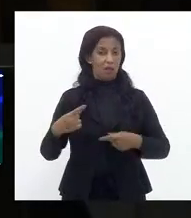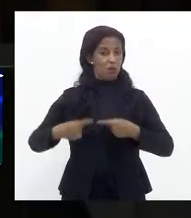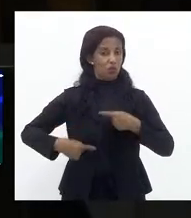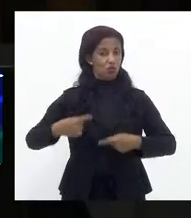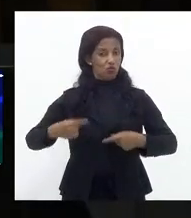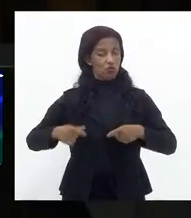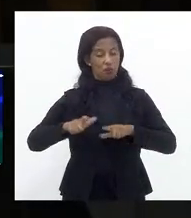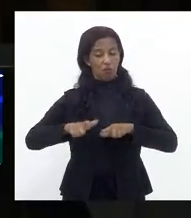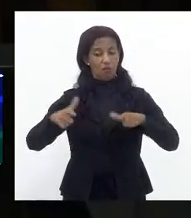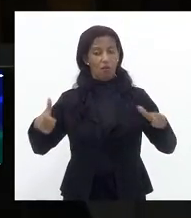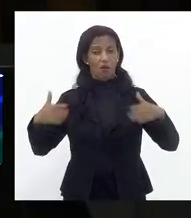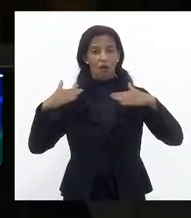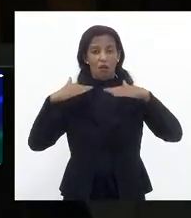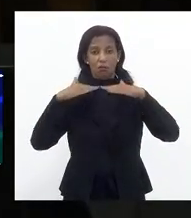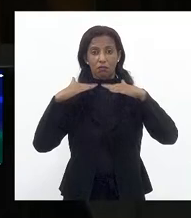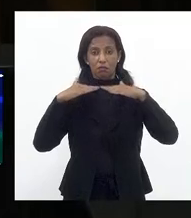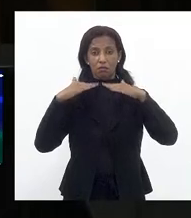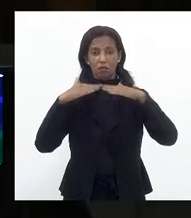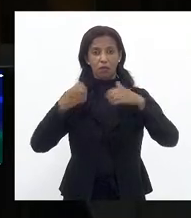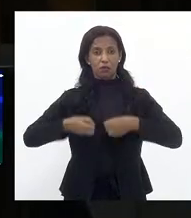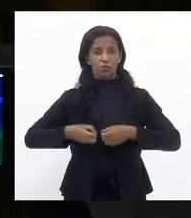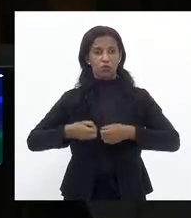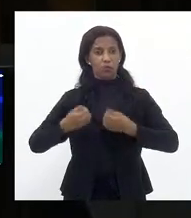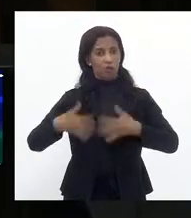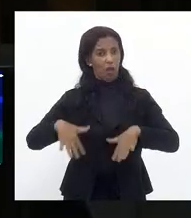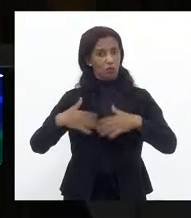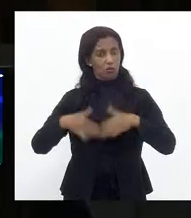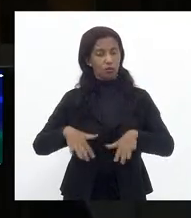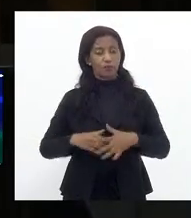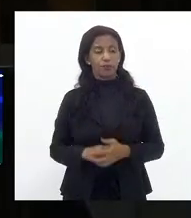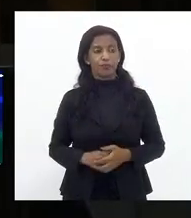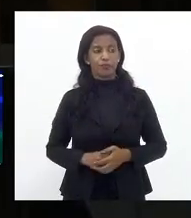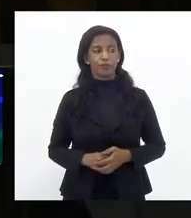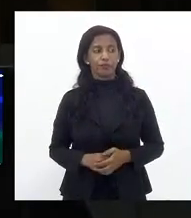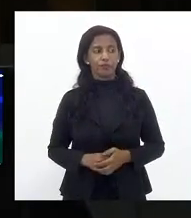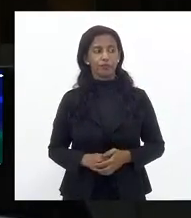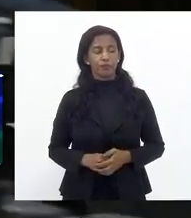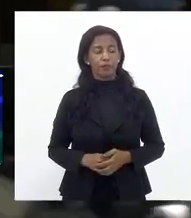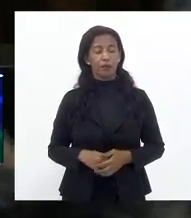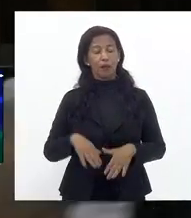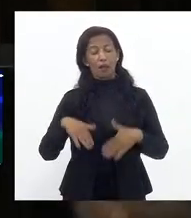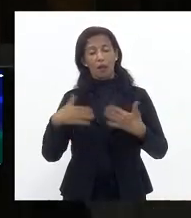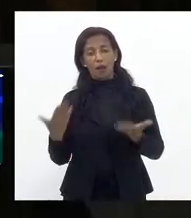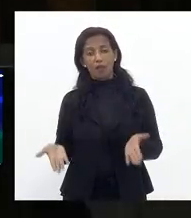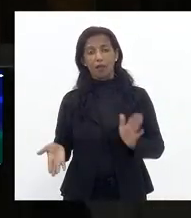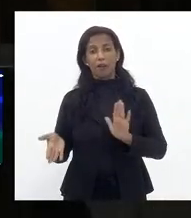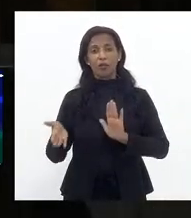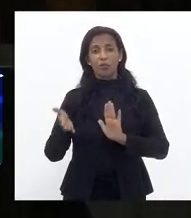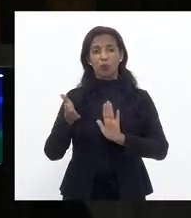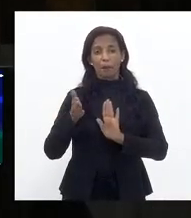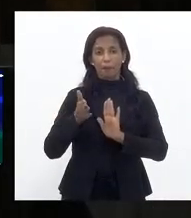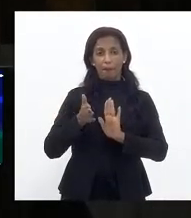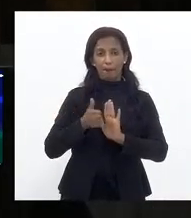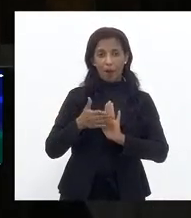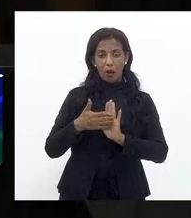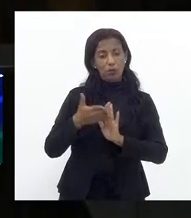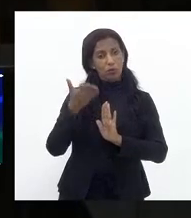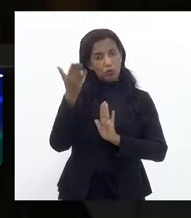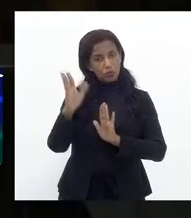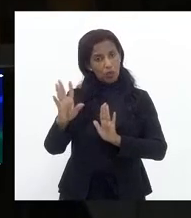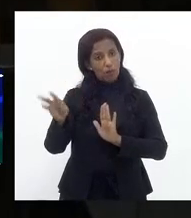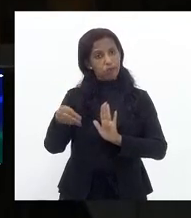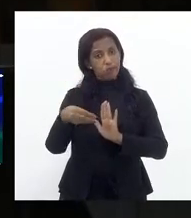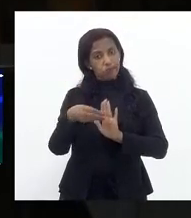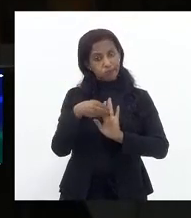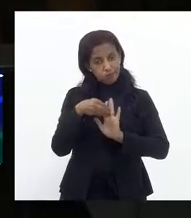mais ampla do teto de gasto, né? E ainda mais com a pauta que o senhor fez na terça-feira, já